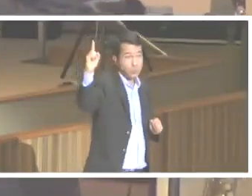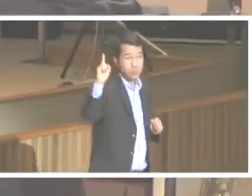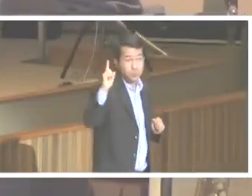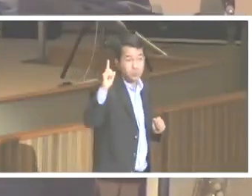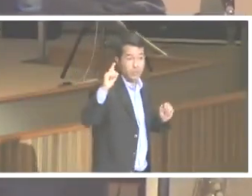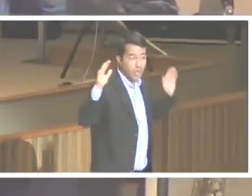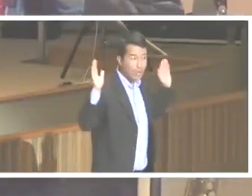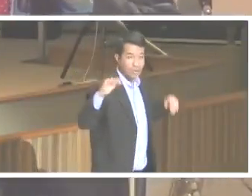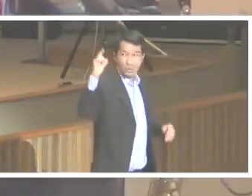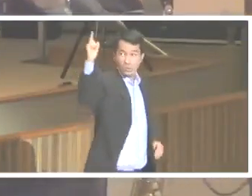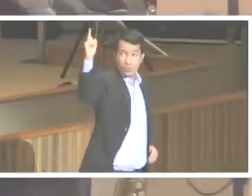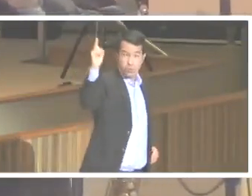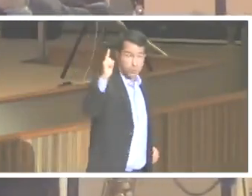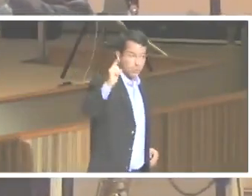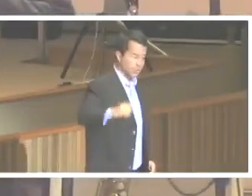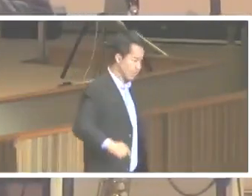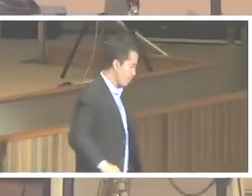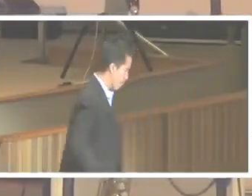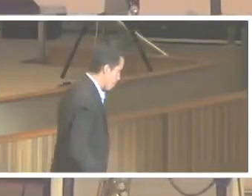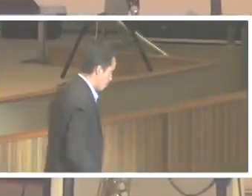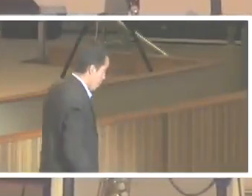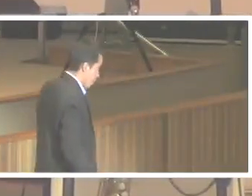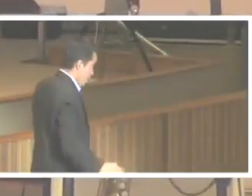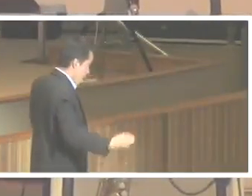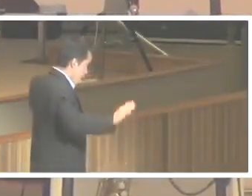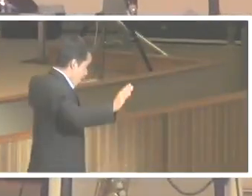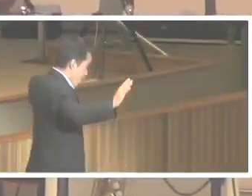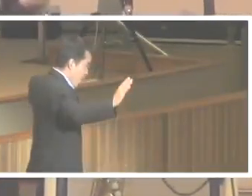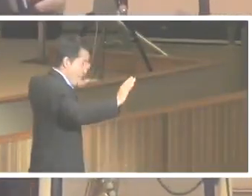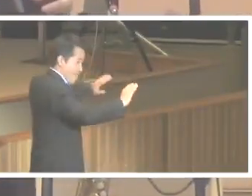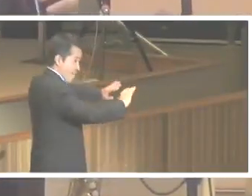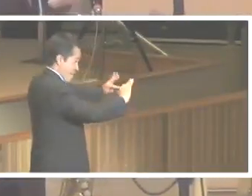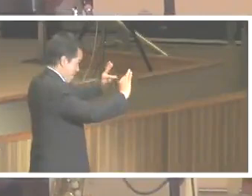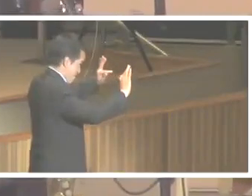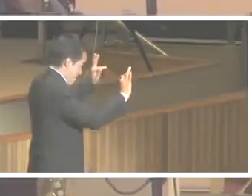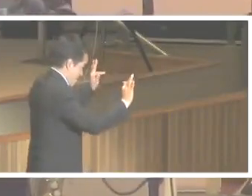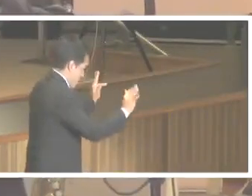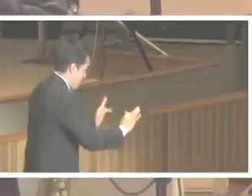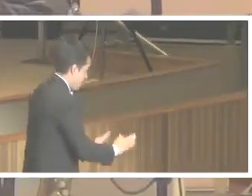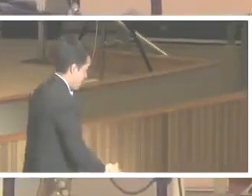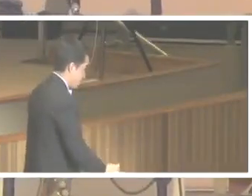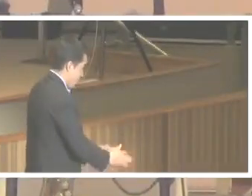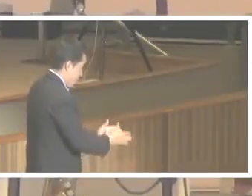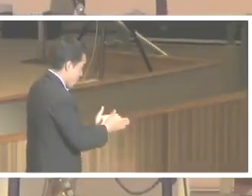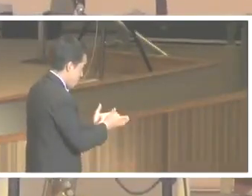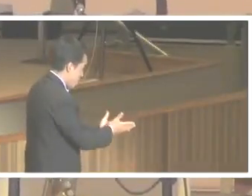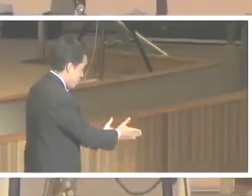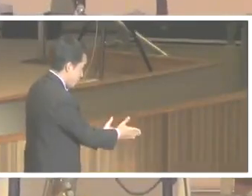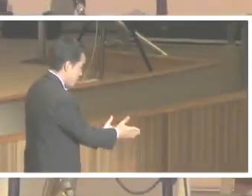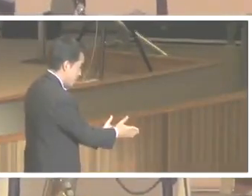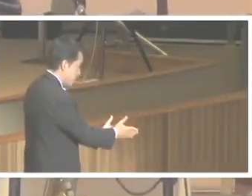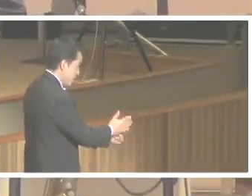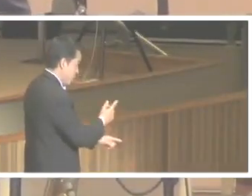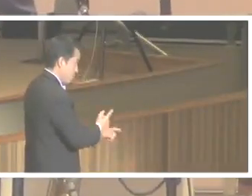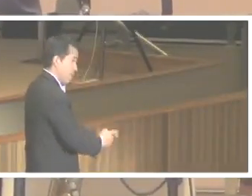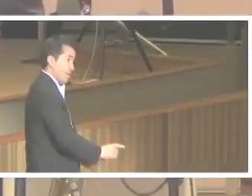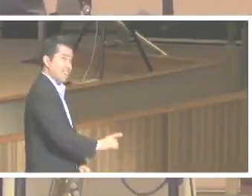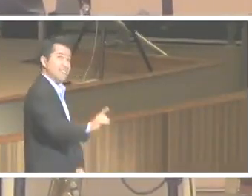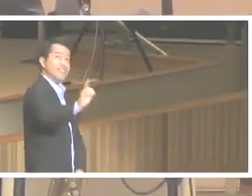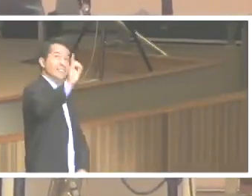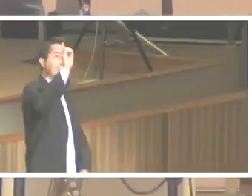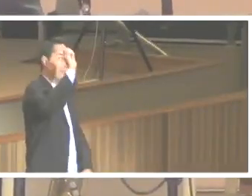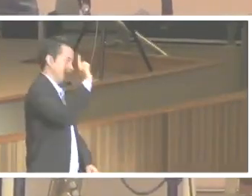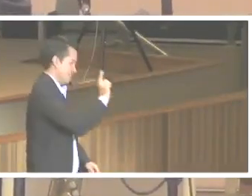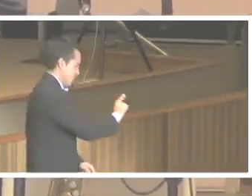eu vou falar um pouquinho daqui a pouco sobre isso você é bem aventurada entre as mulheres porque o senhor te escolheu